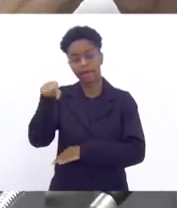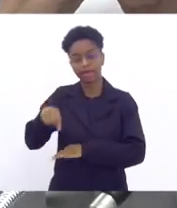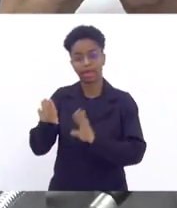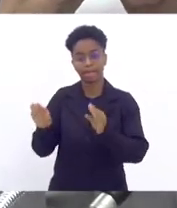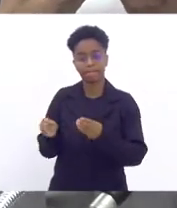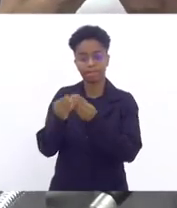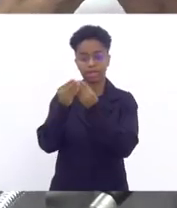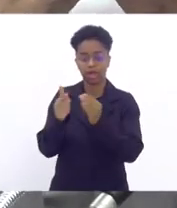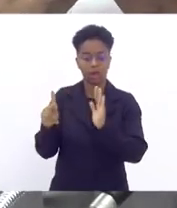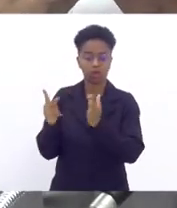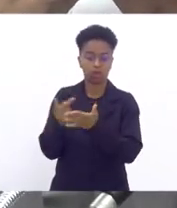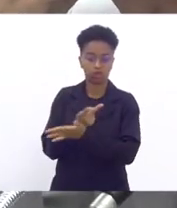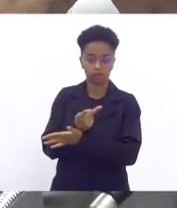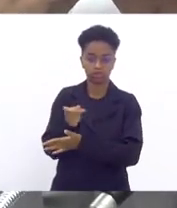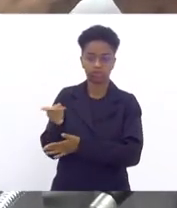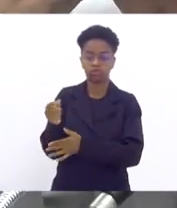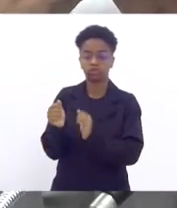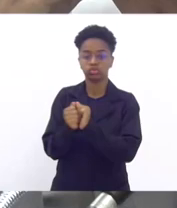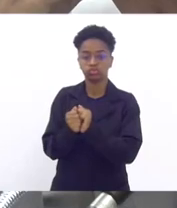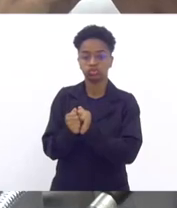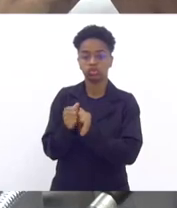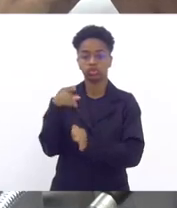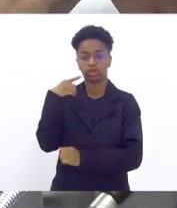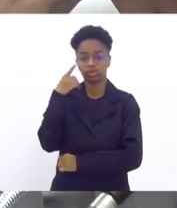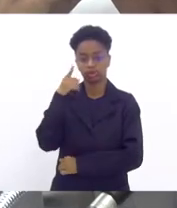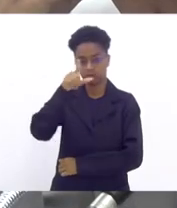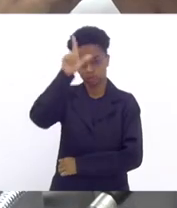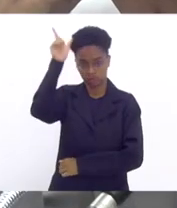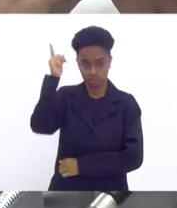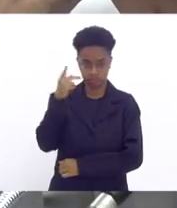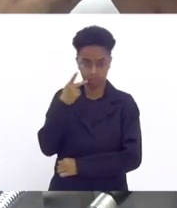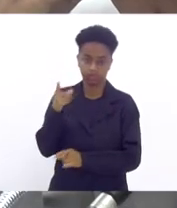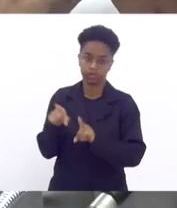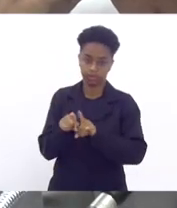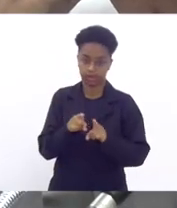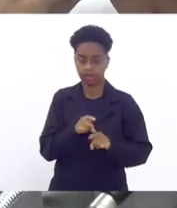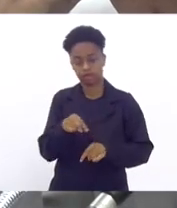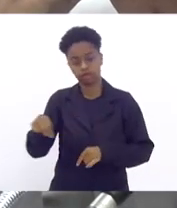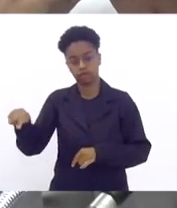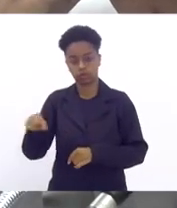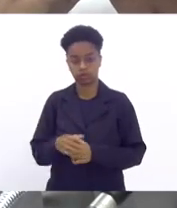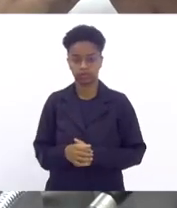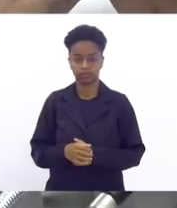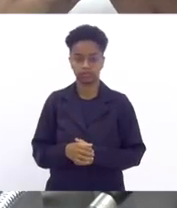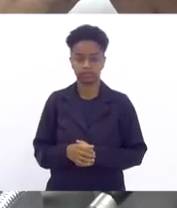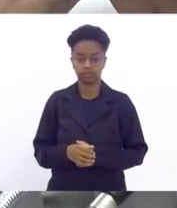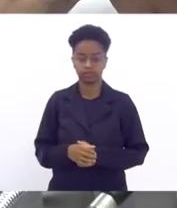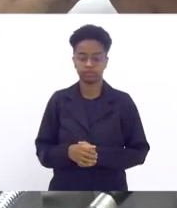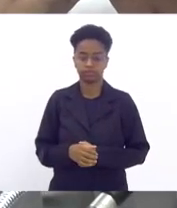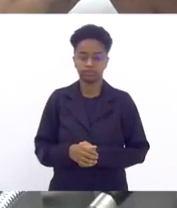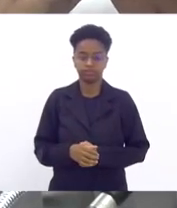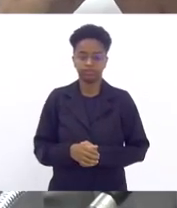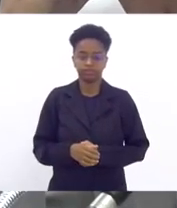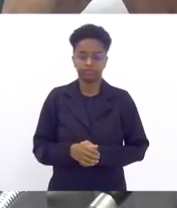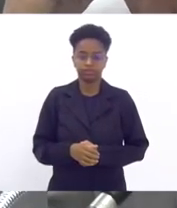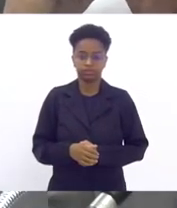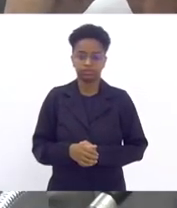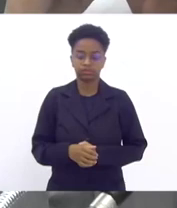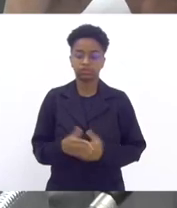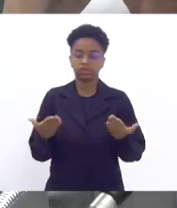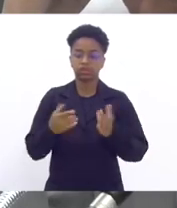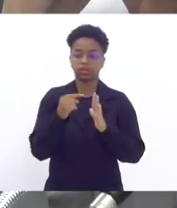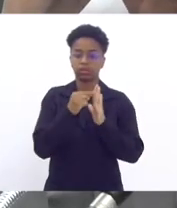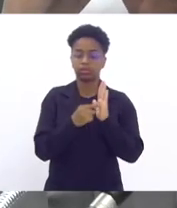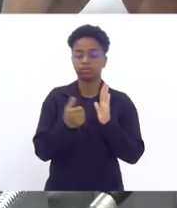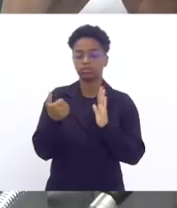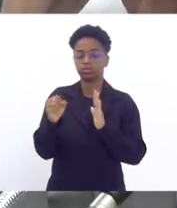missa está sendo celebrada junto com o Deputado Luiz Paulo Que também está lá pelo Cardeal dourani passa o item 18